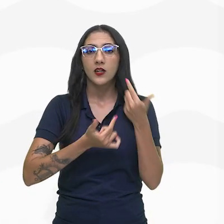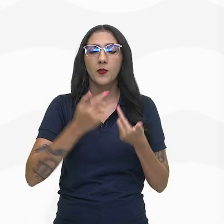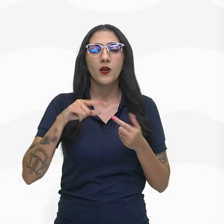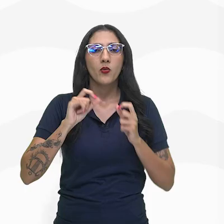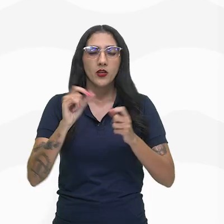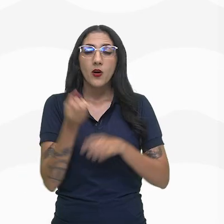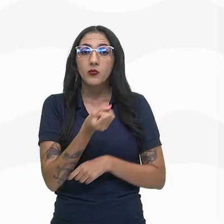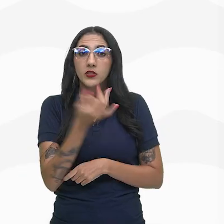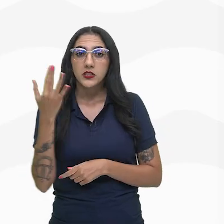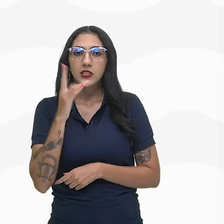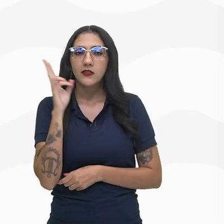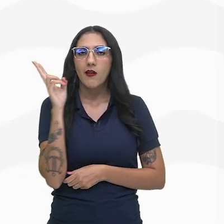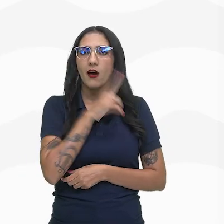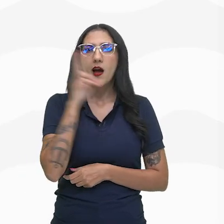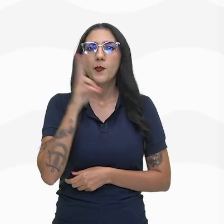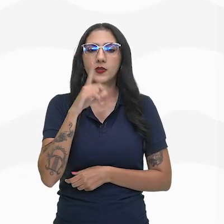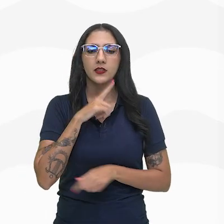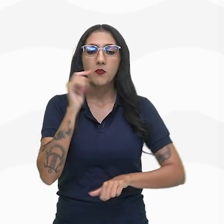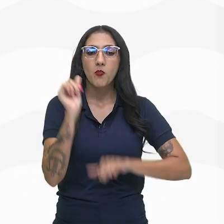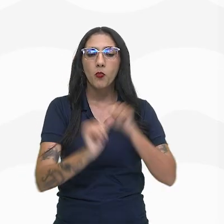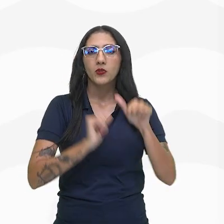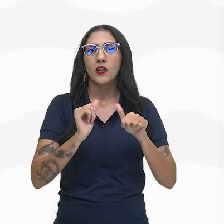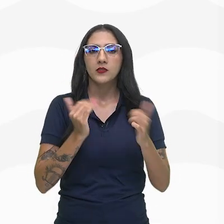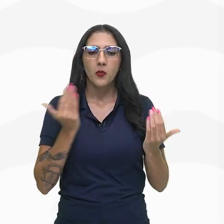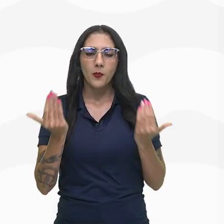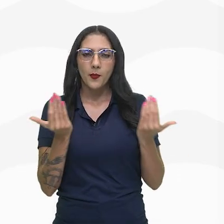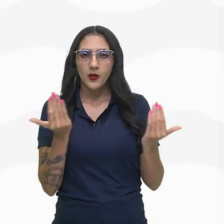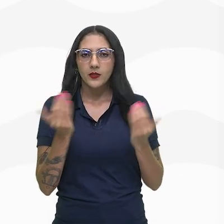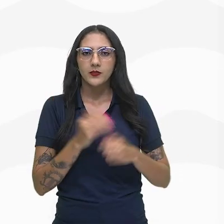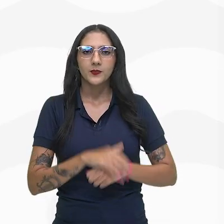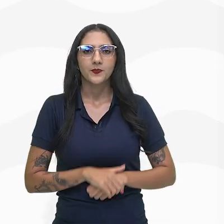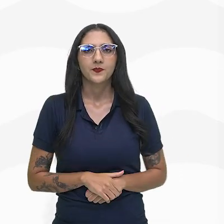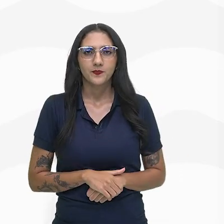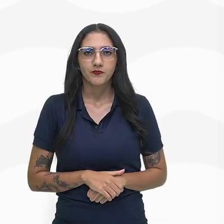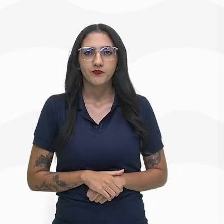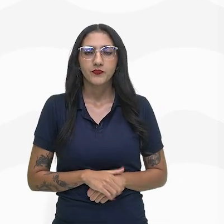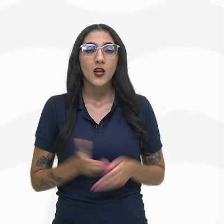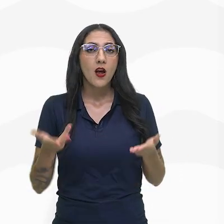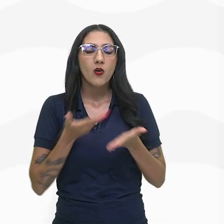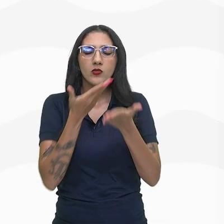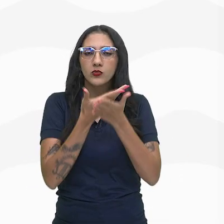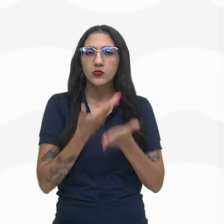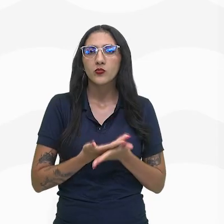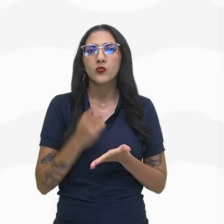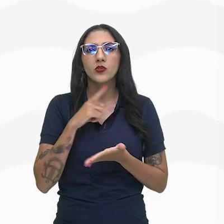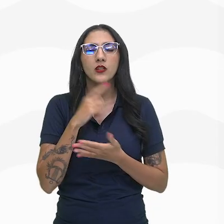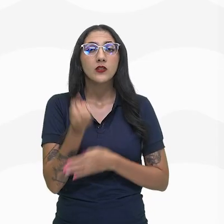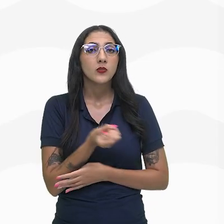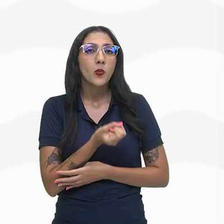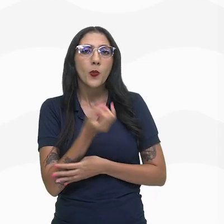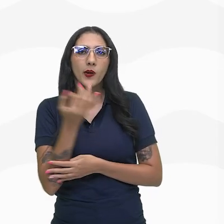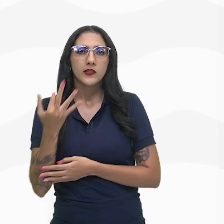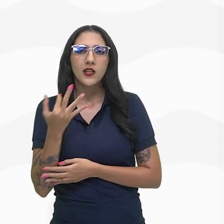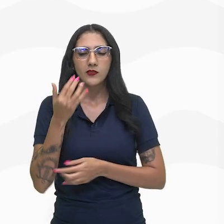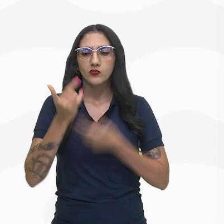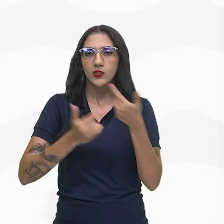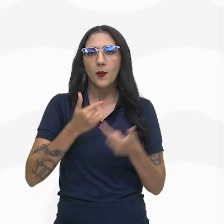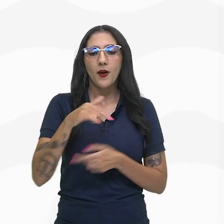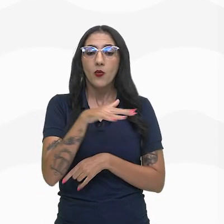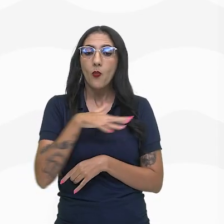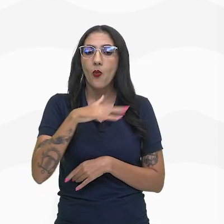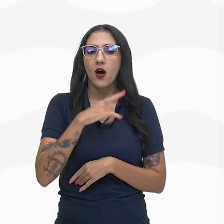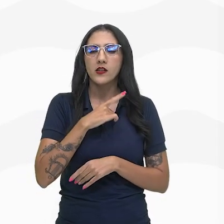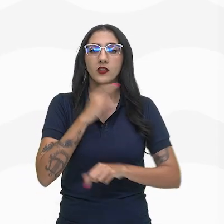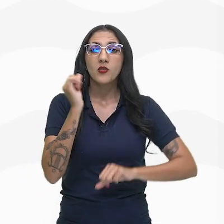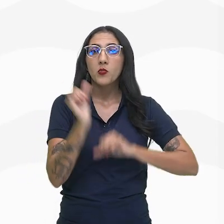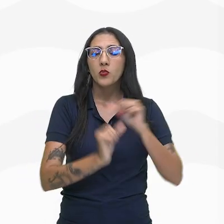uma quantidade muda em relação à outra. Para o nosso estudo, ela vai medir a velocidade com que o número de empregos em um setor mudou